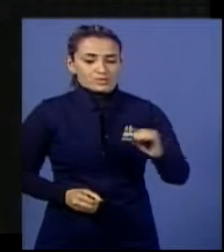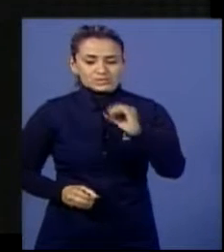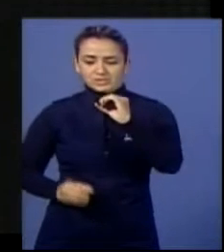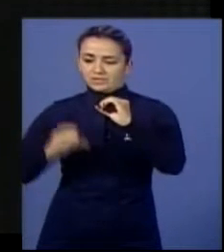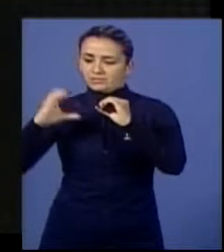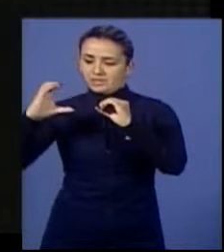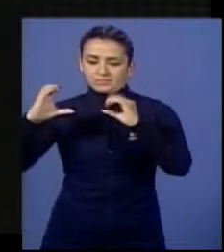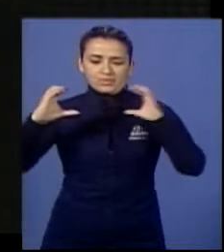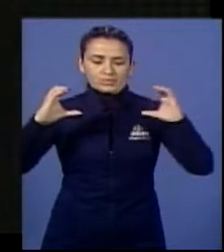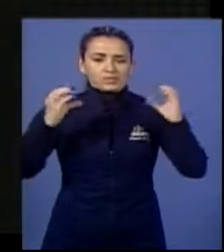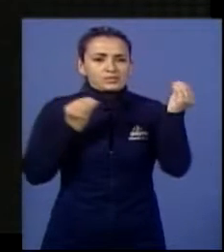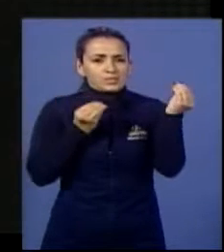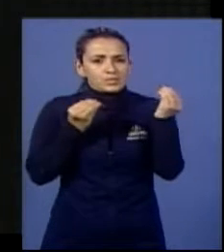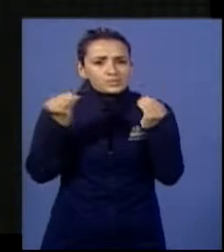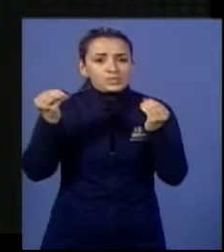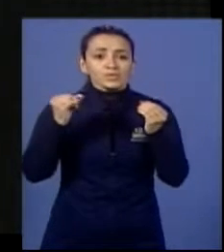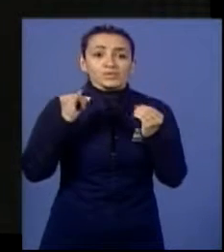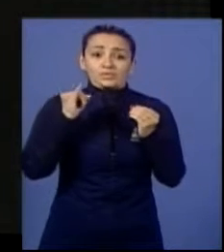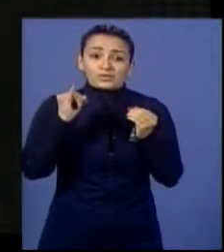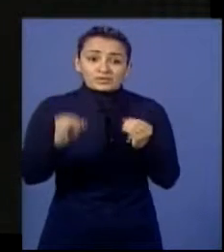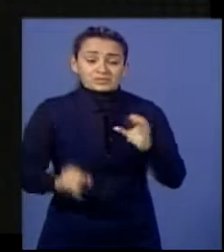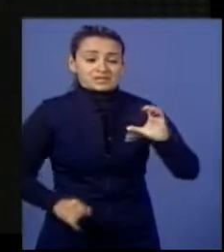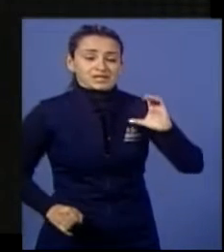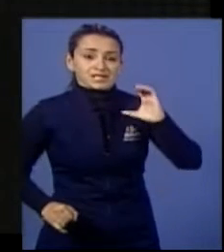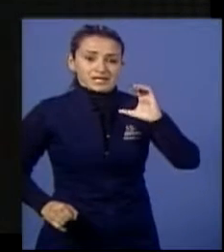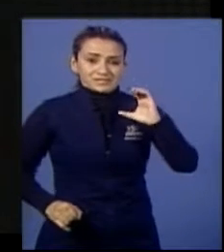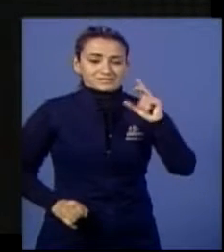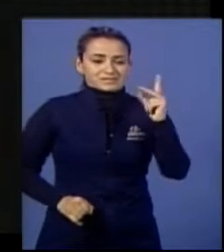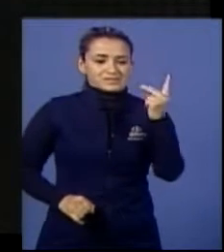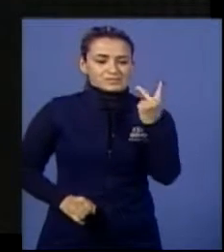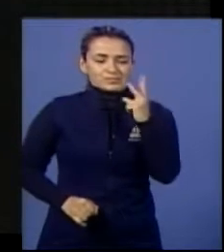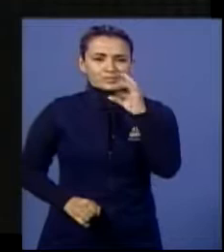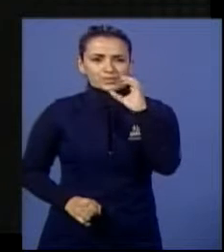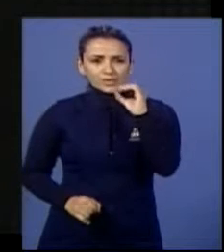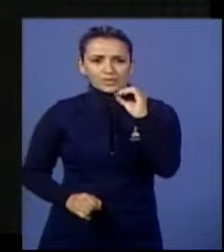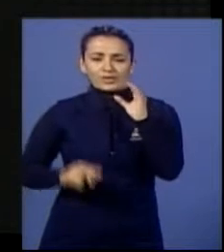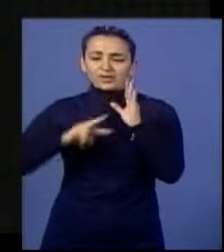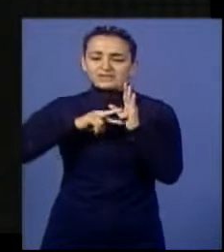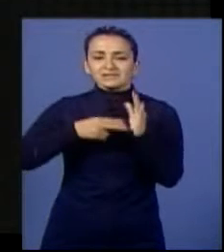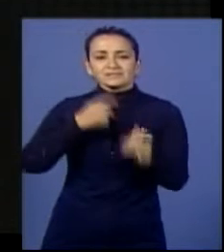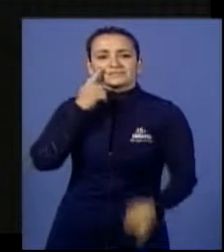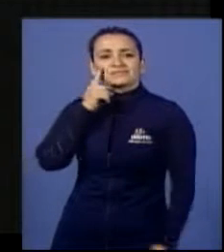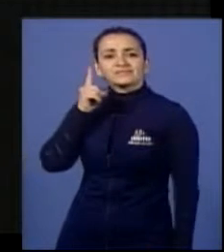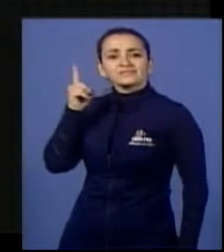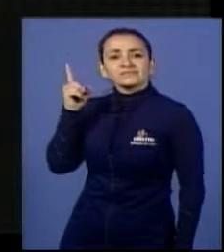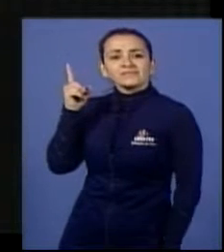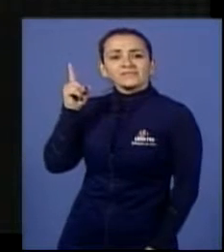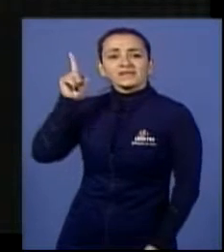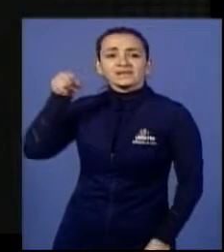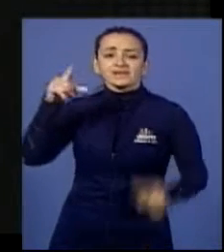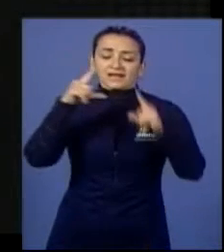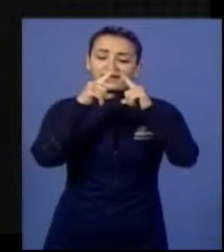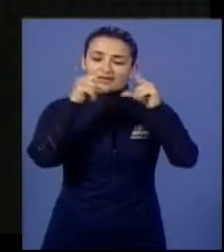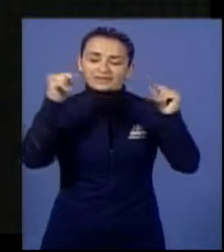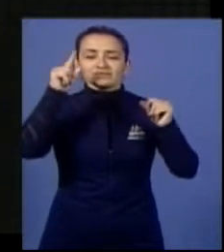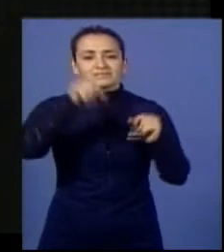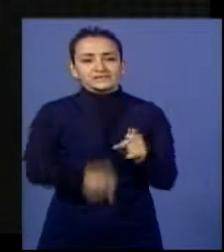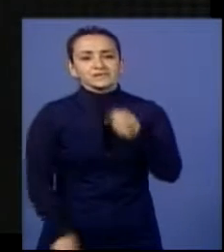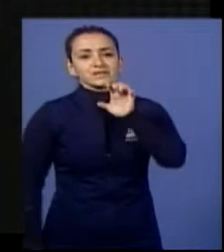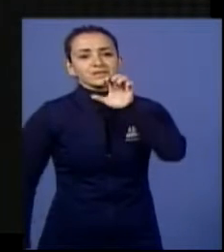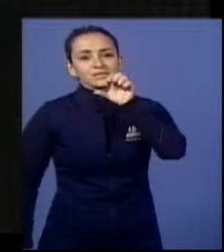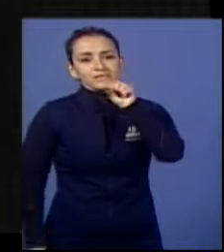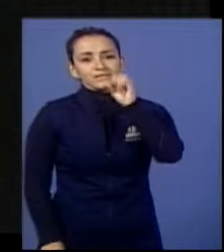um dos carbonos é C dupla O, isto caracteriza a função